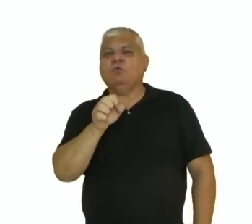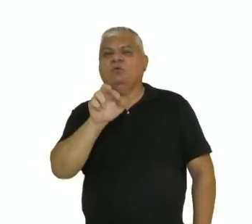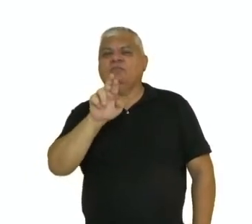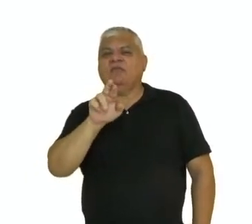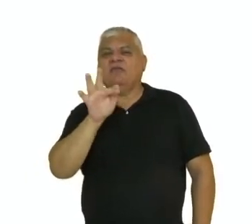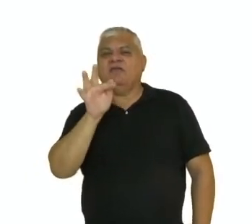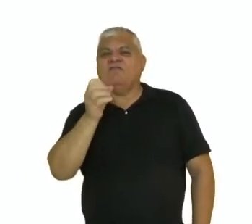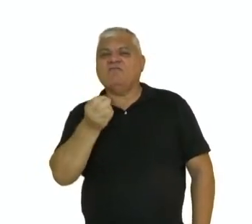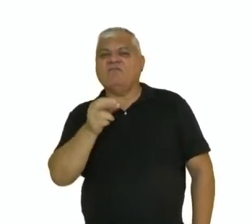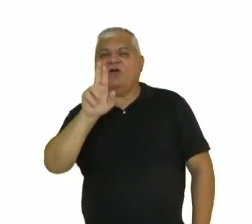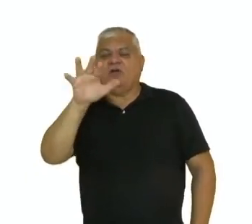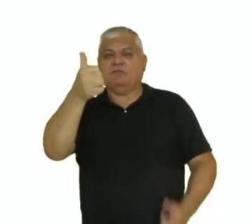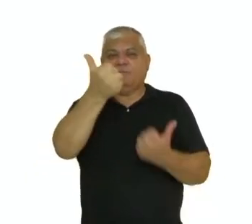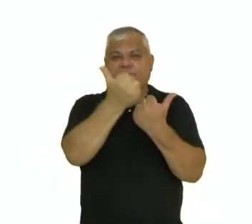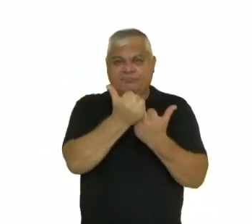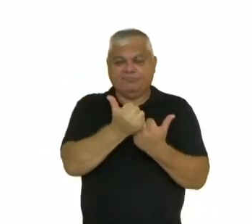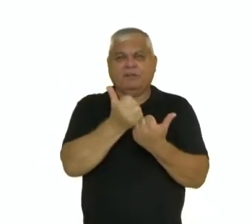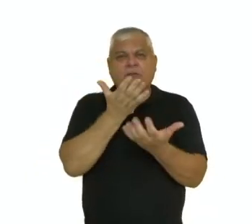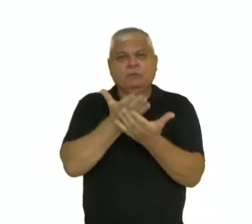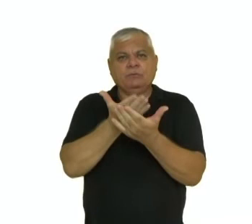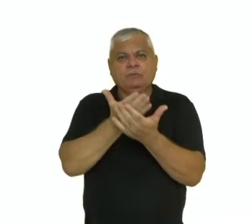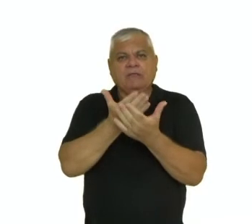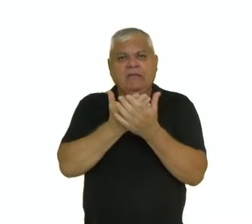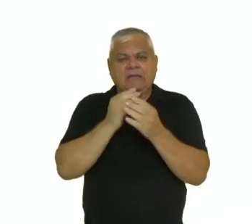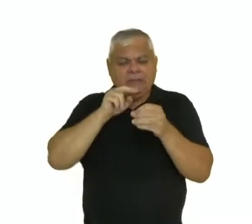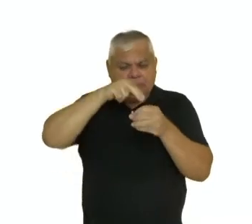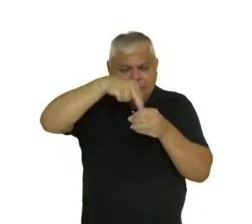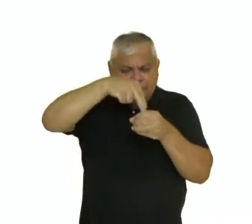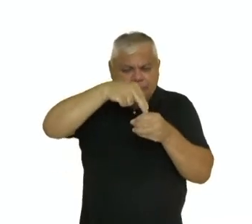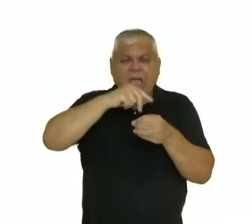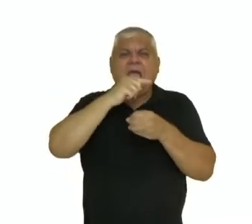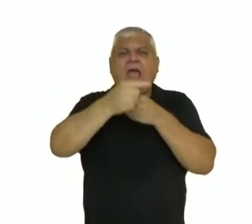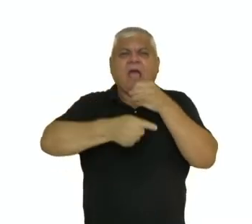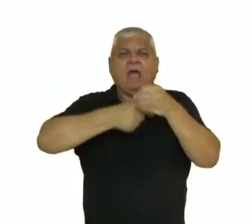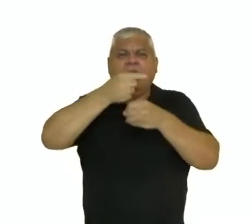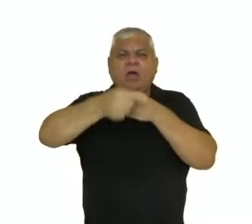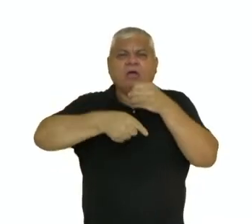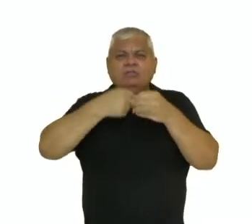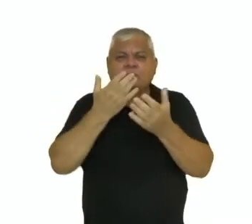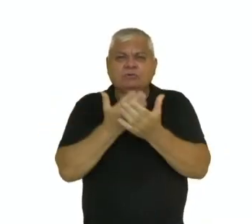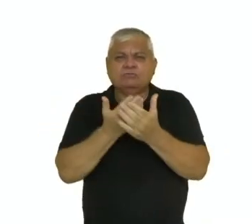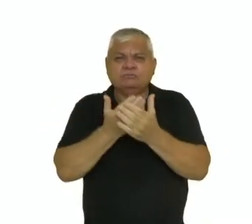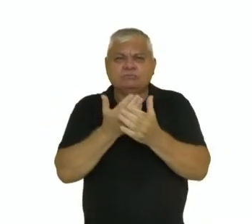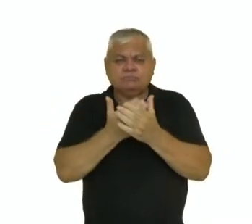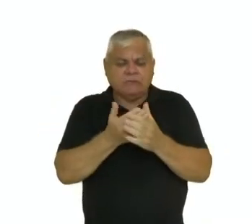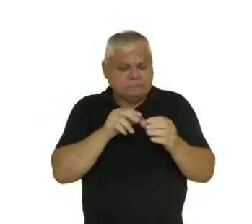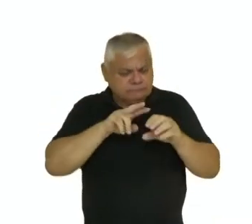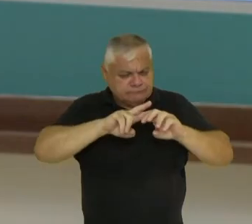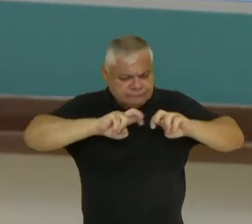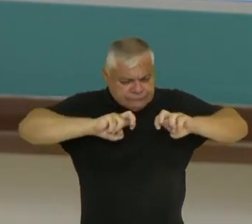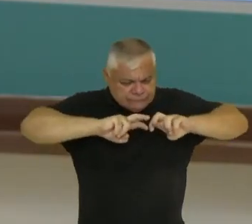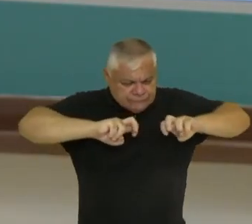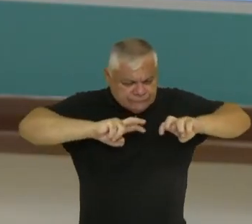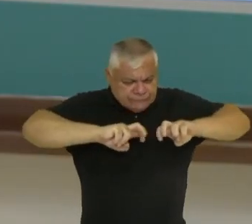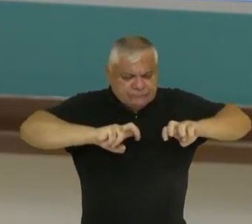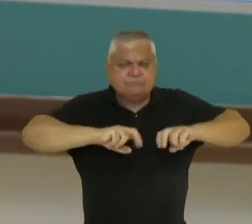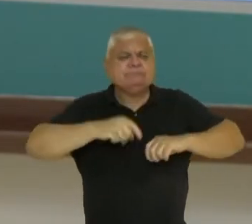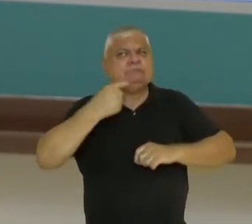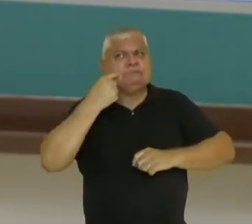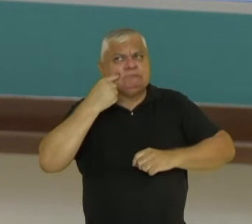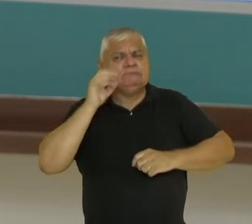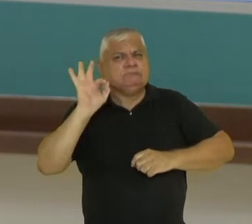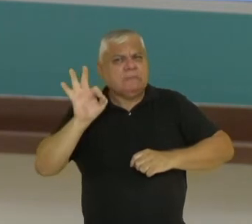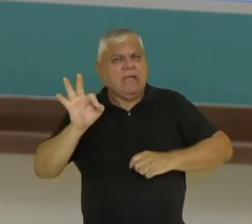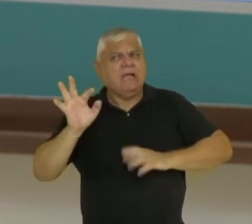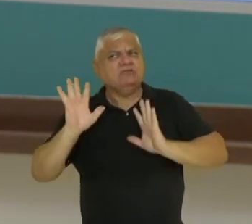experimento com o intuito de estudar o interior do átomo para adequação do modelo atômico de Thomson. Então ele tinha todo o estudo do Thomson, do seu modelo